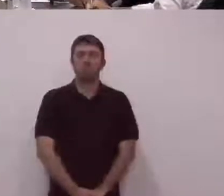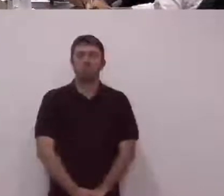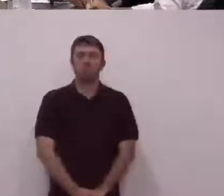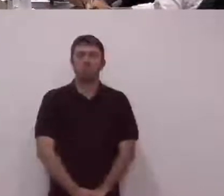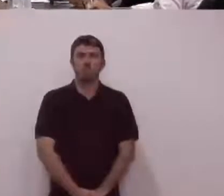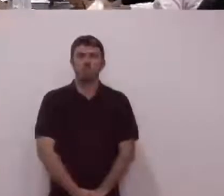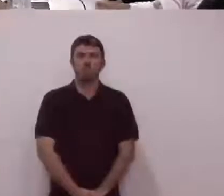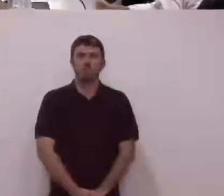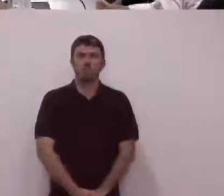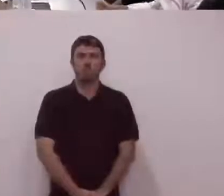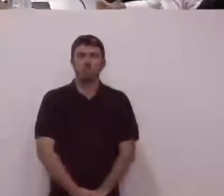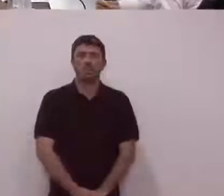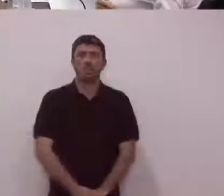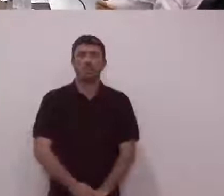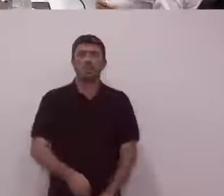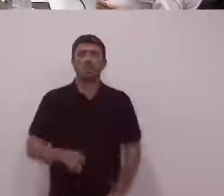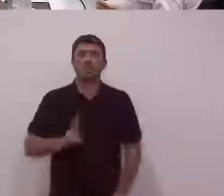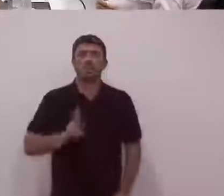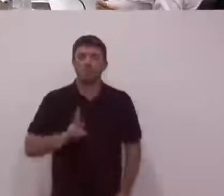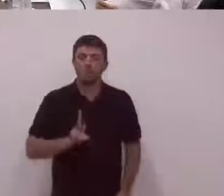Continua aberto aos vereadores